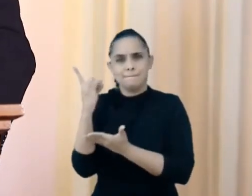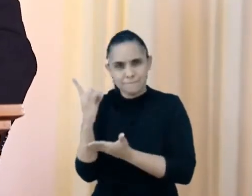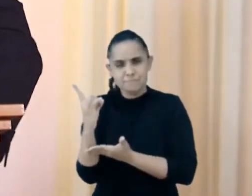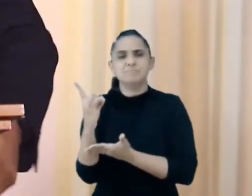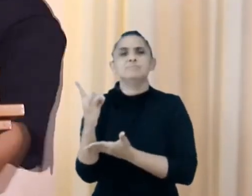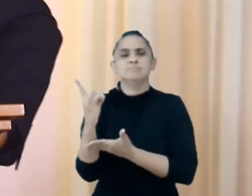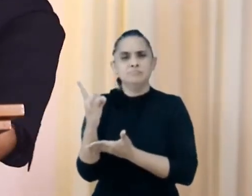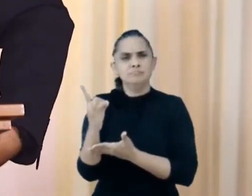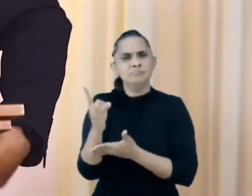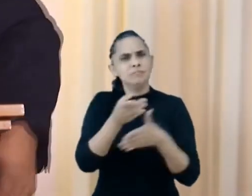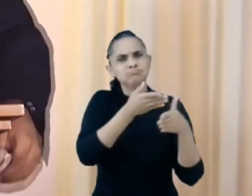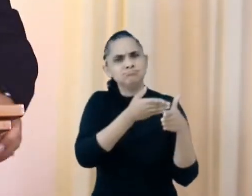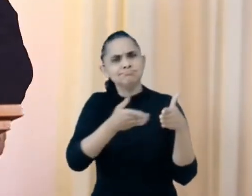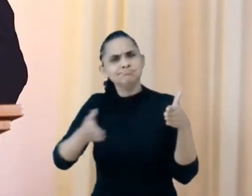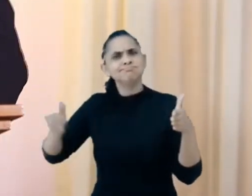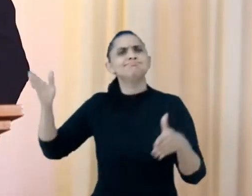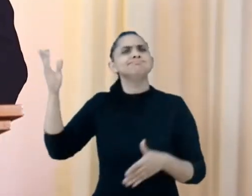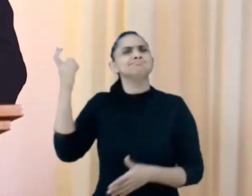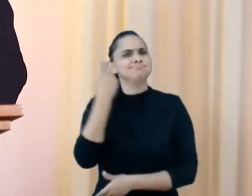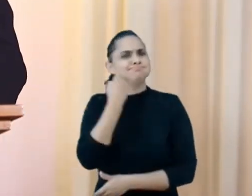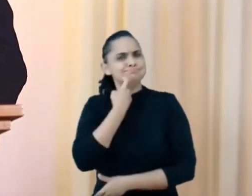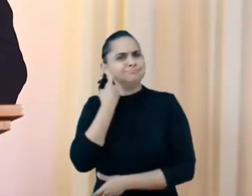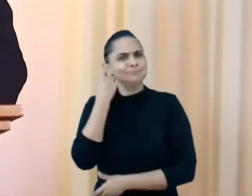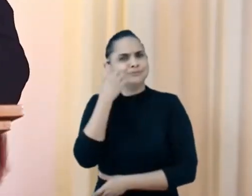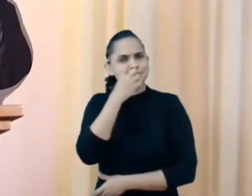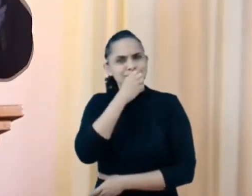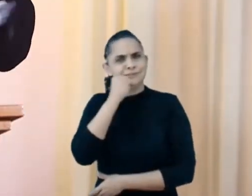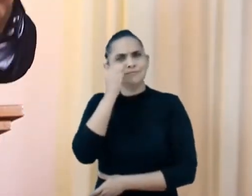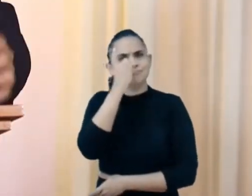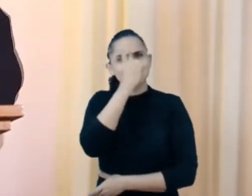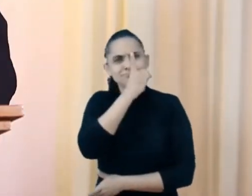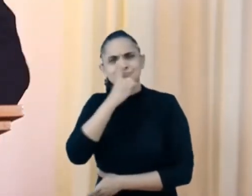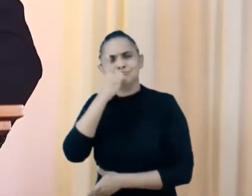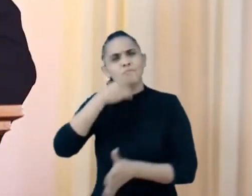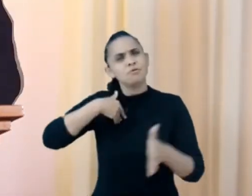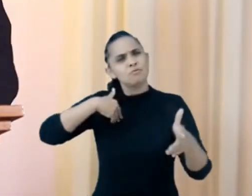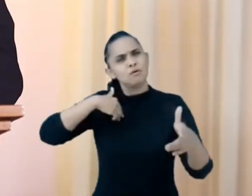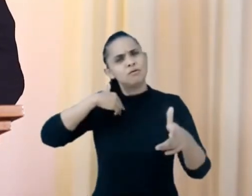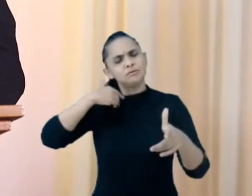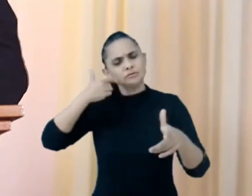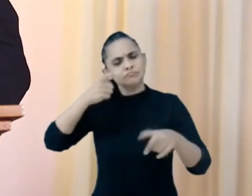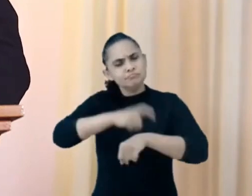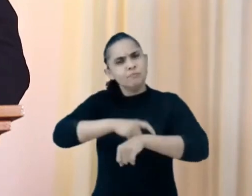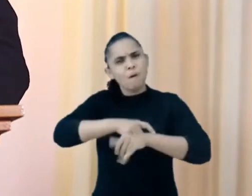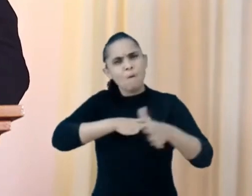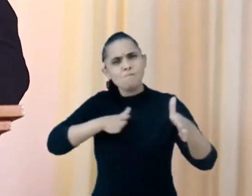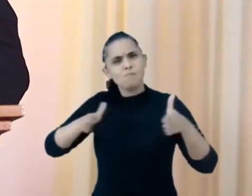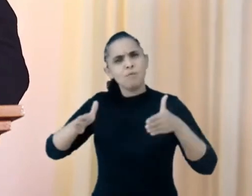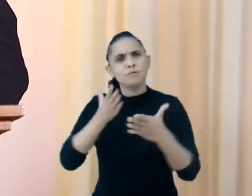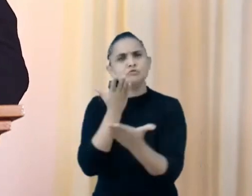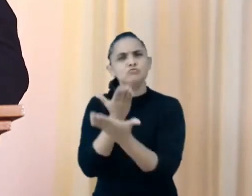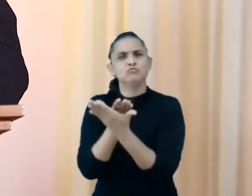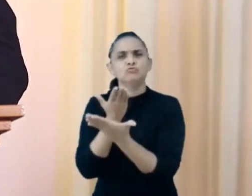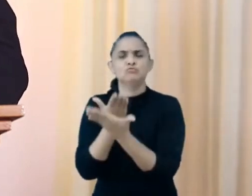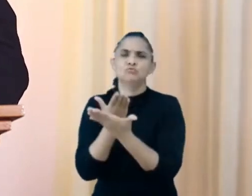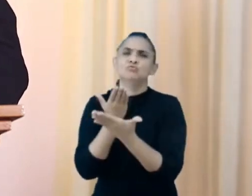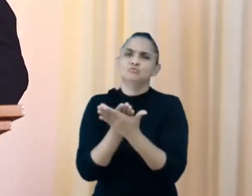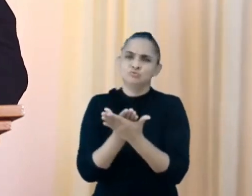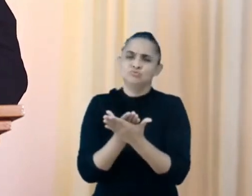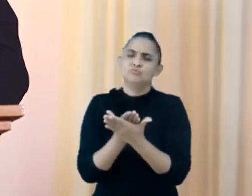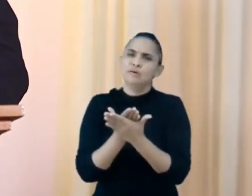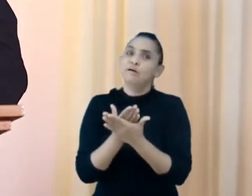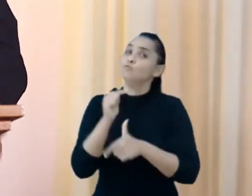semana, quando em alguns momentos estamos dedicando para o estudo da obra